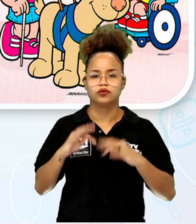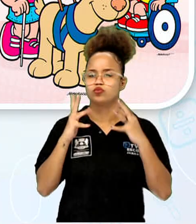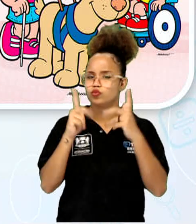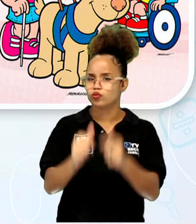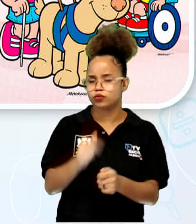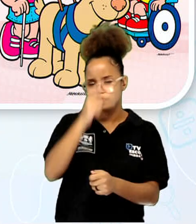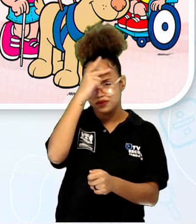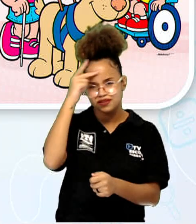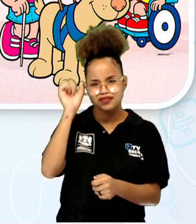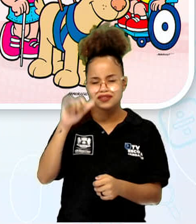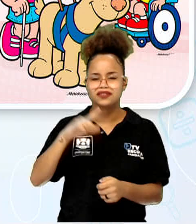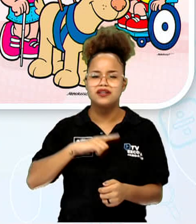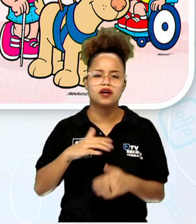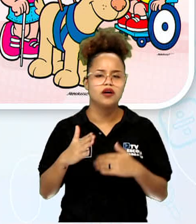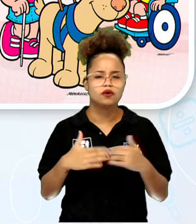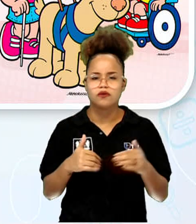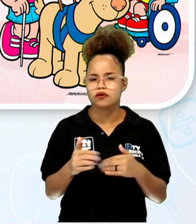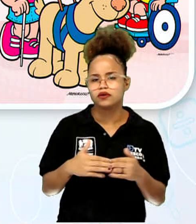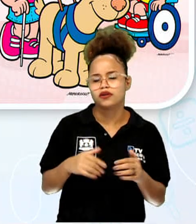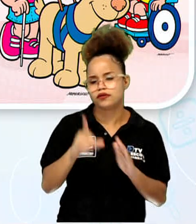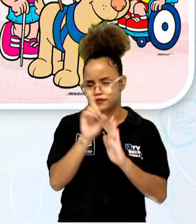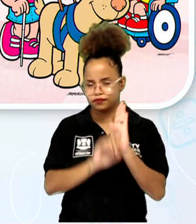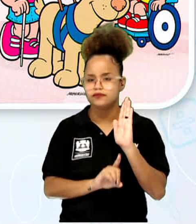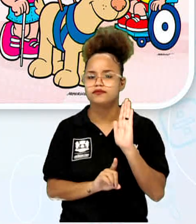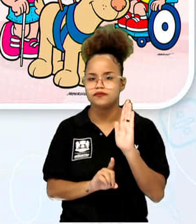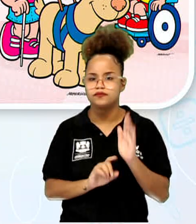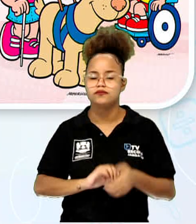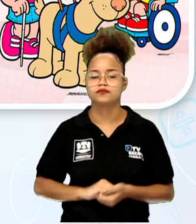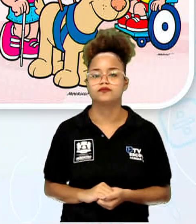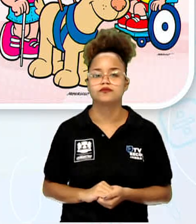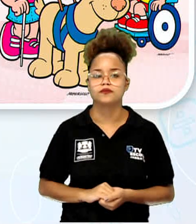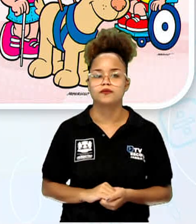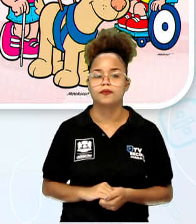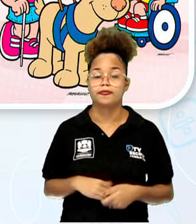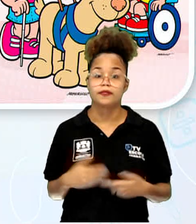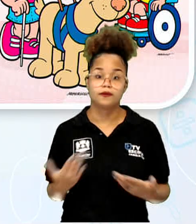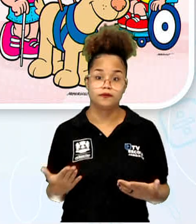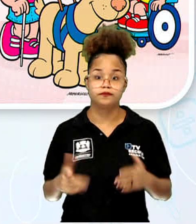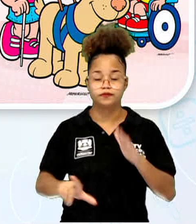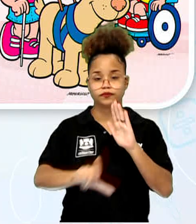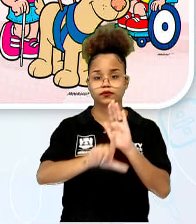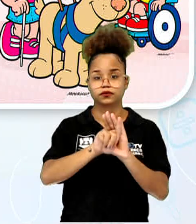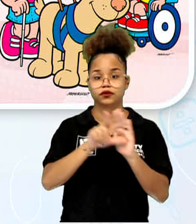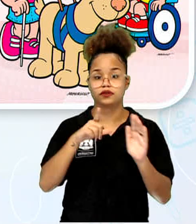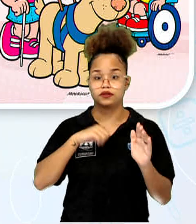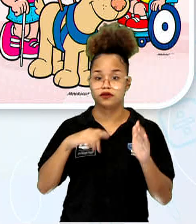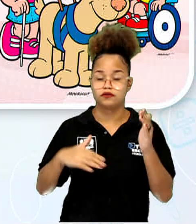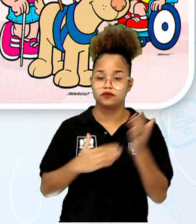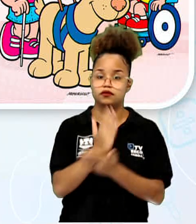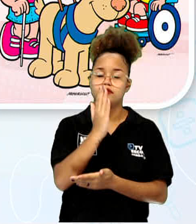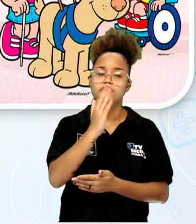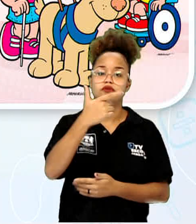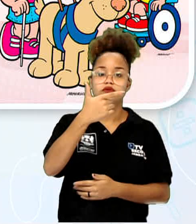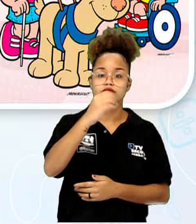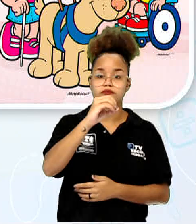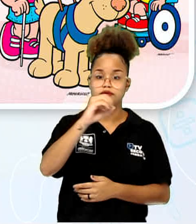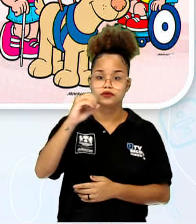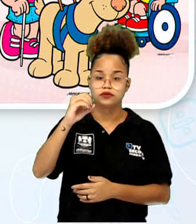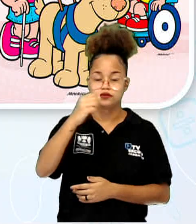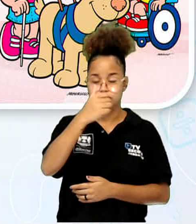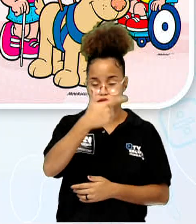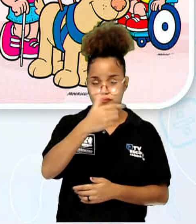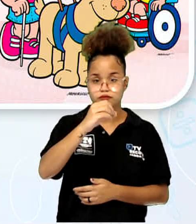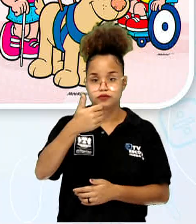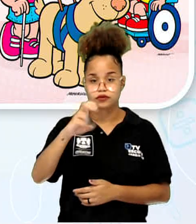tenham qualquer tipo de deficiência. E essa lei foi aprovada em 2015, é uma lei recente e foi